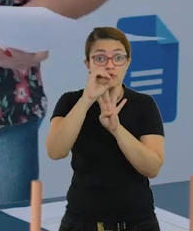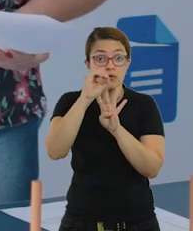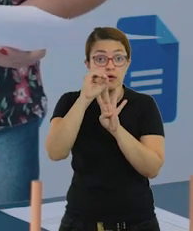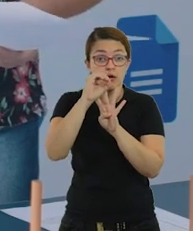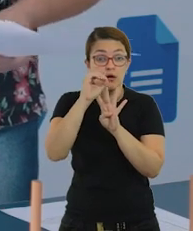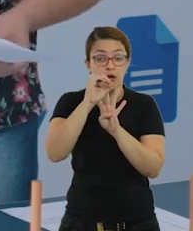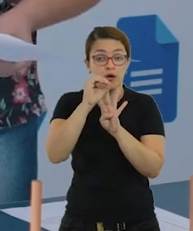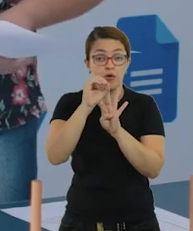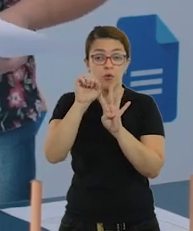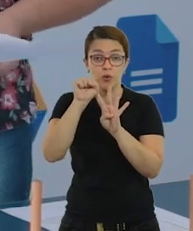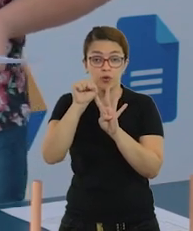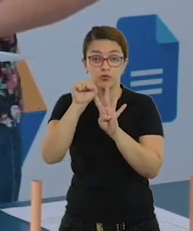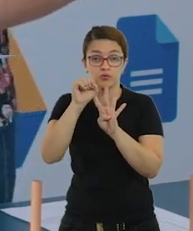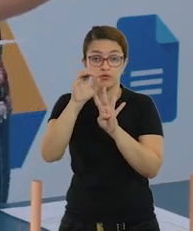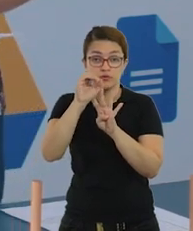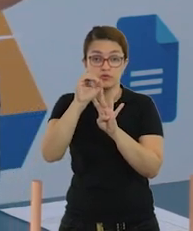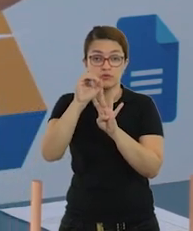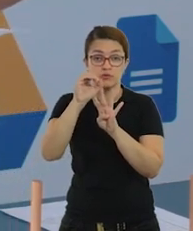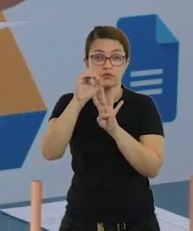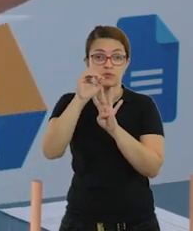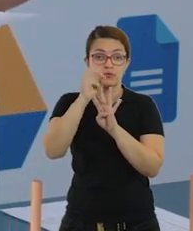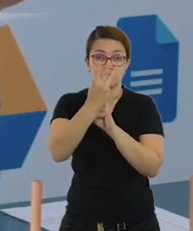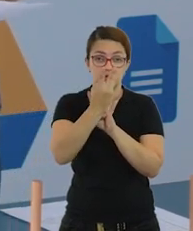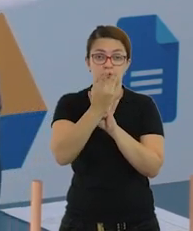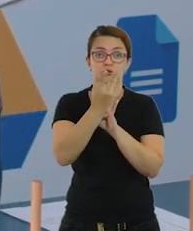Isso mesmo, é o zero. Então vai ficar